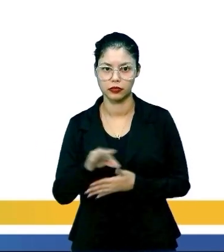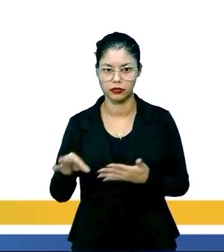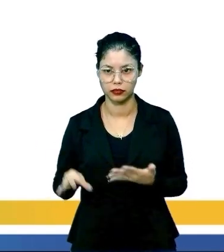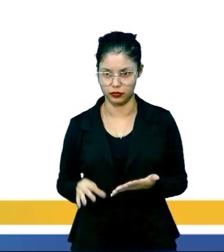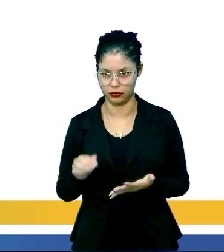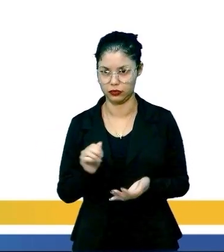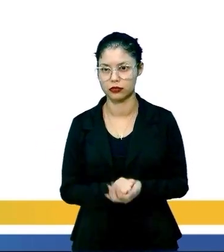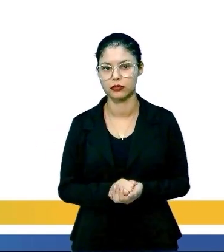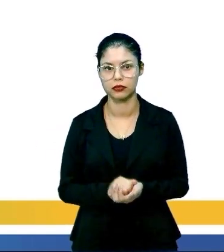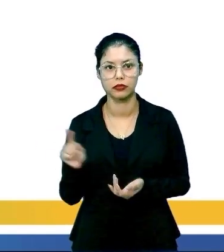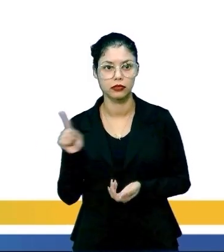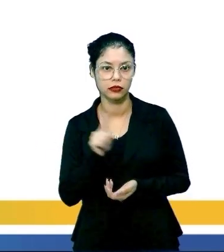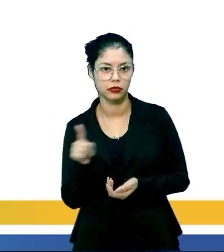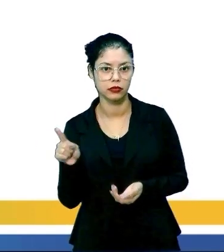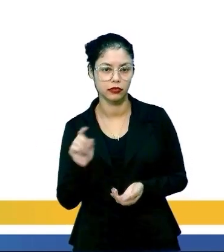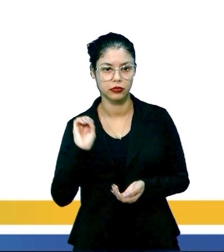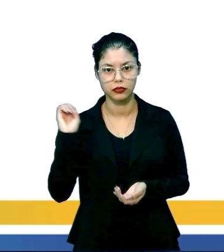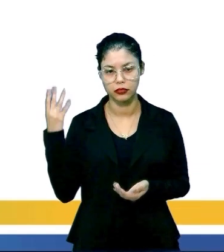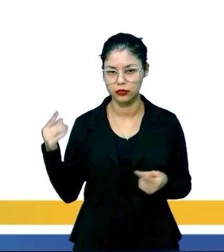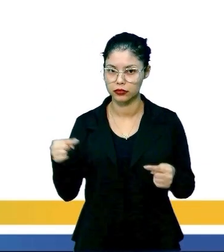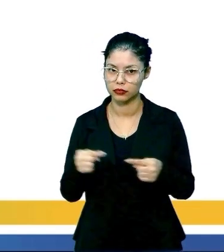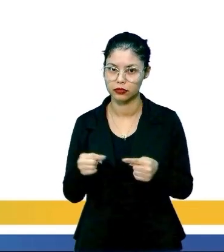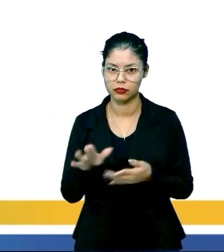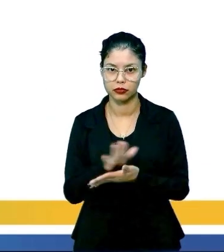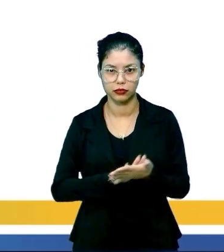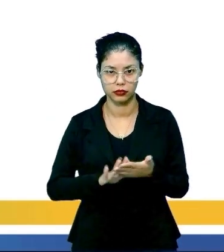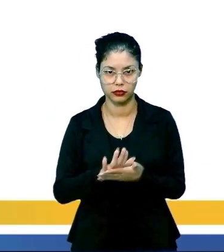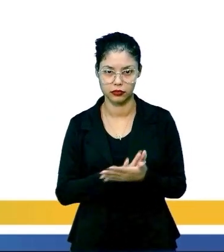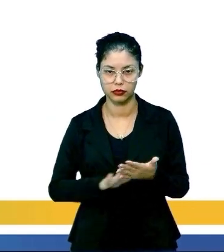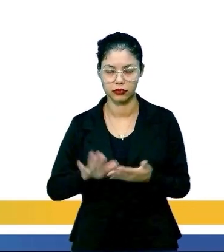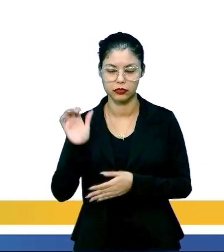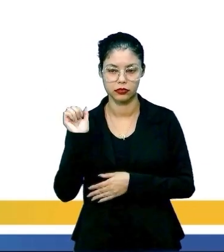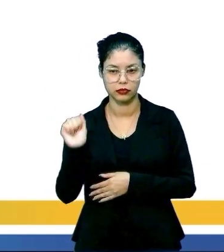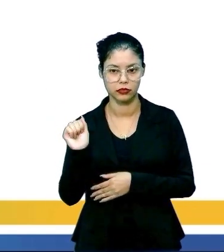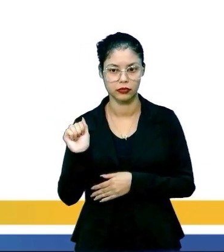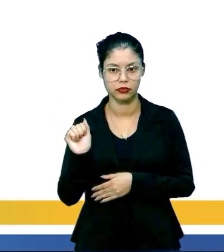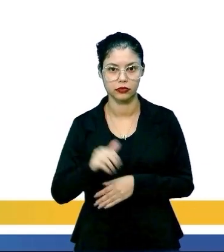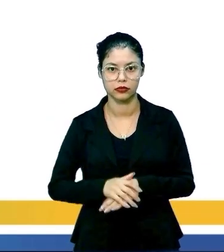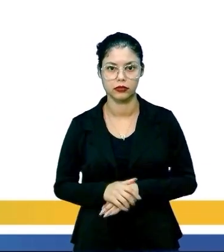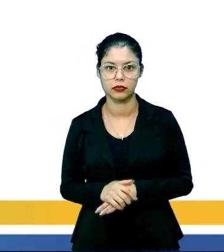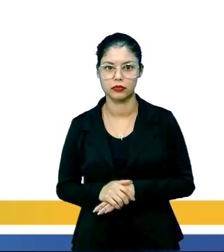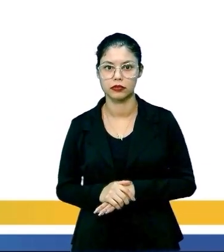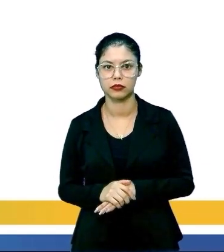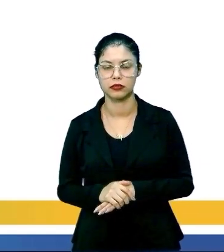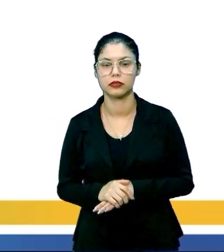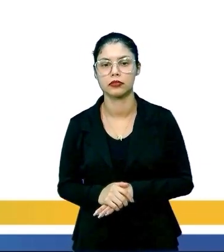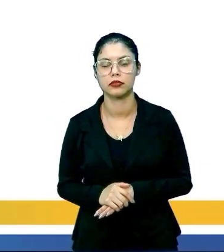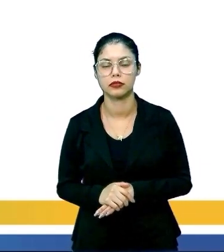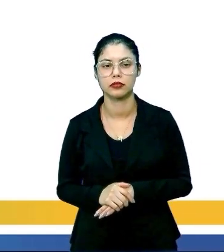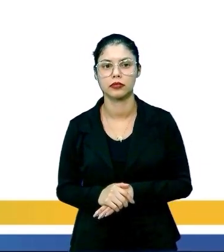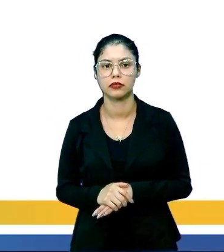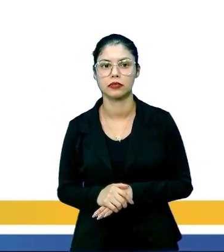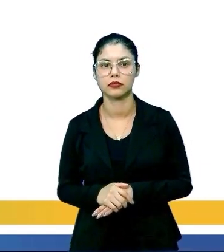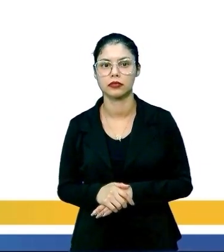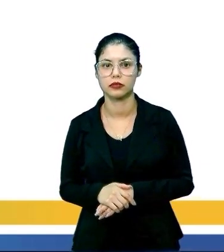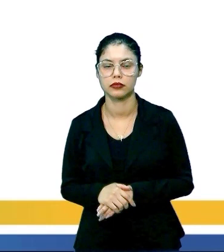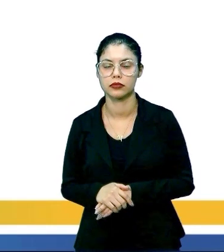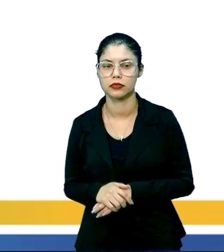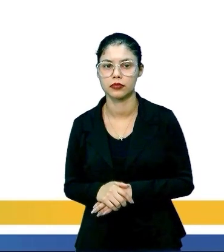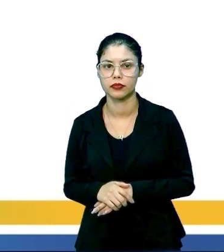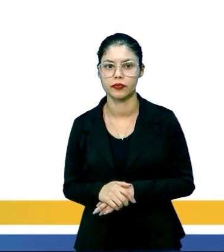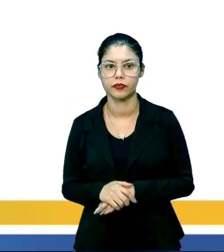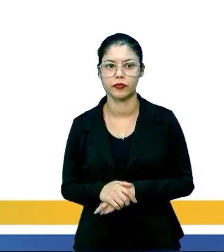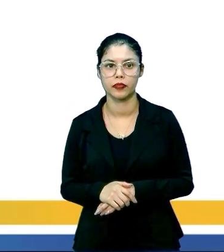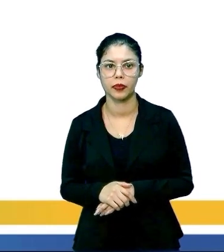elementos do conjunto B que não são correspondentes de nenhum elemento do conjunto